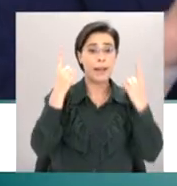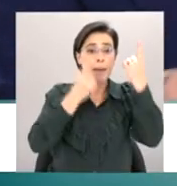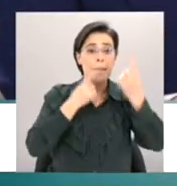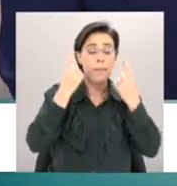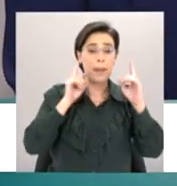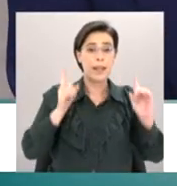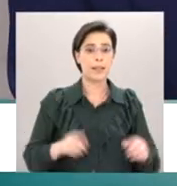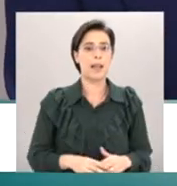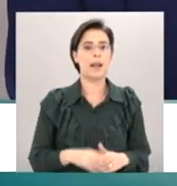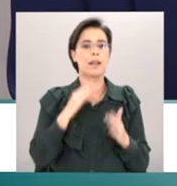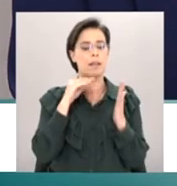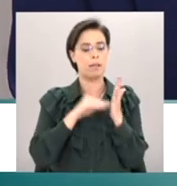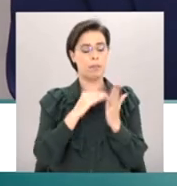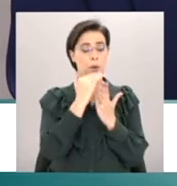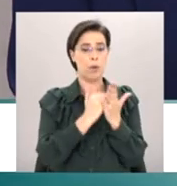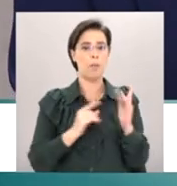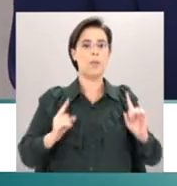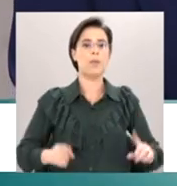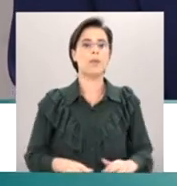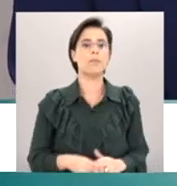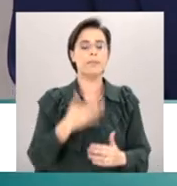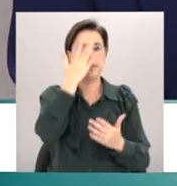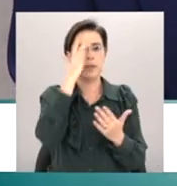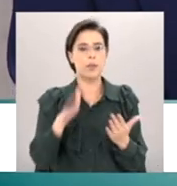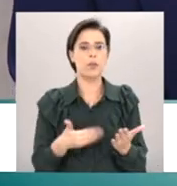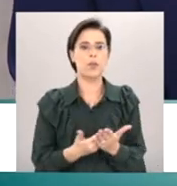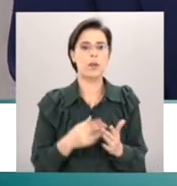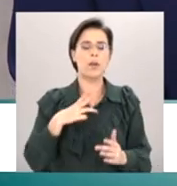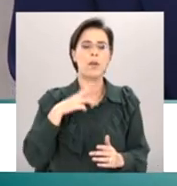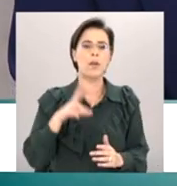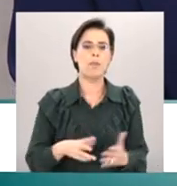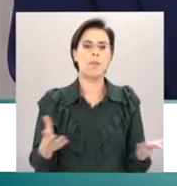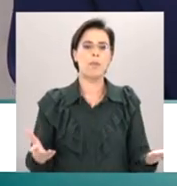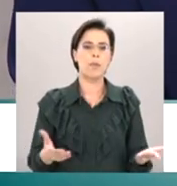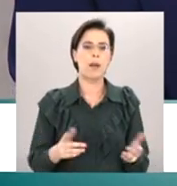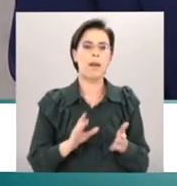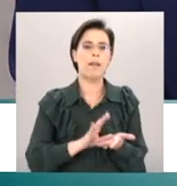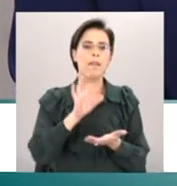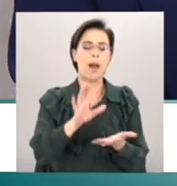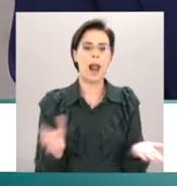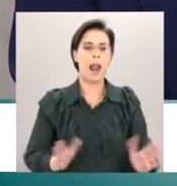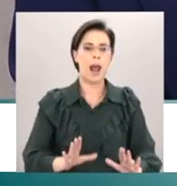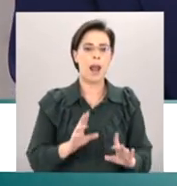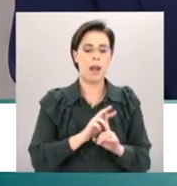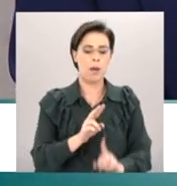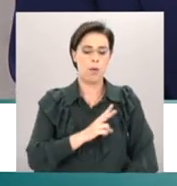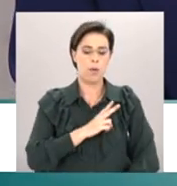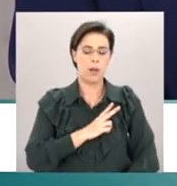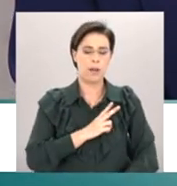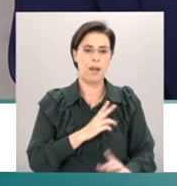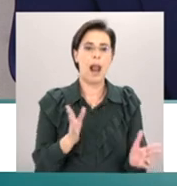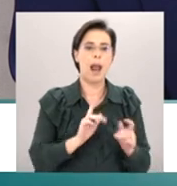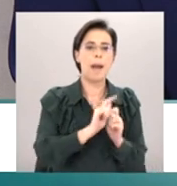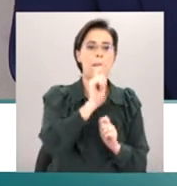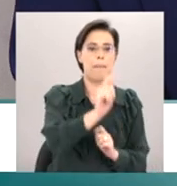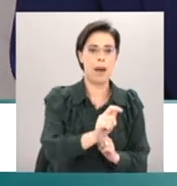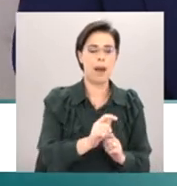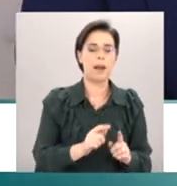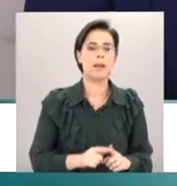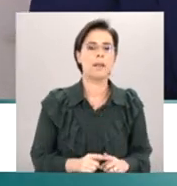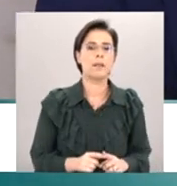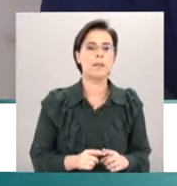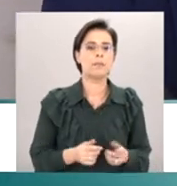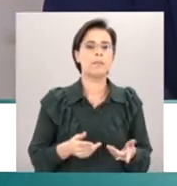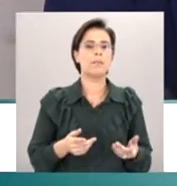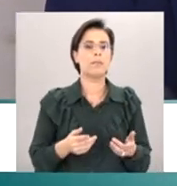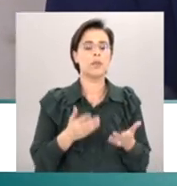de pensar nisso estiveram no programa que ele fato que sugerir Portugal vai deixar de financiar o ensino superior público e vai